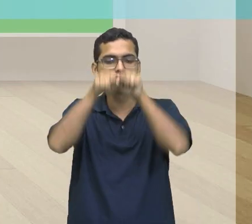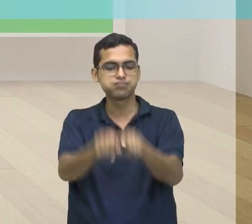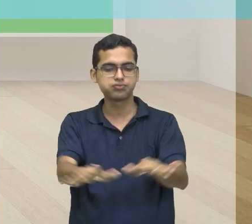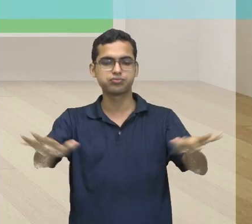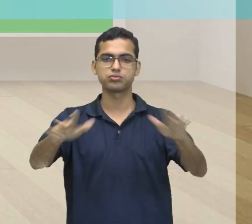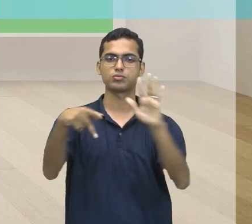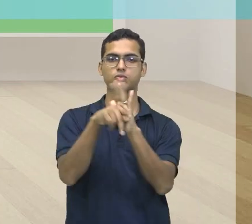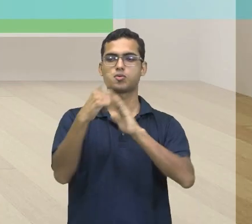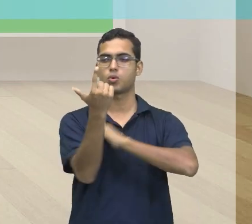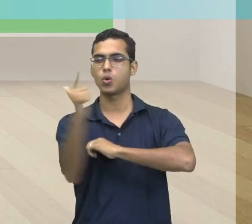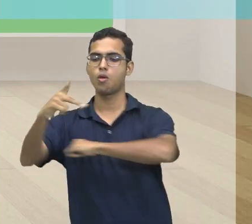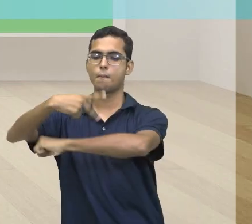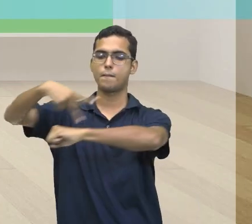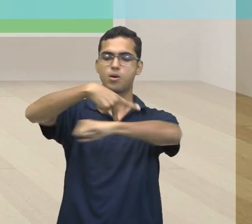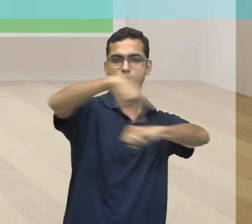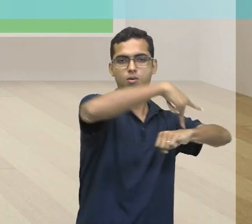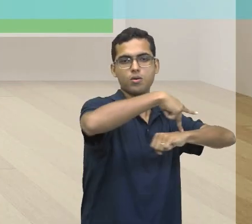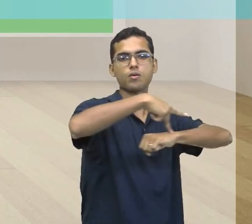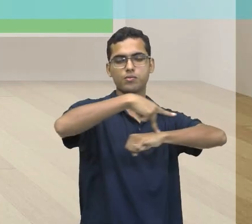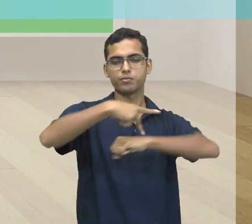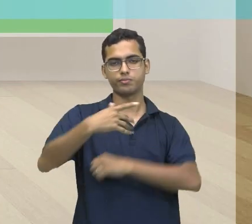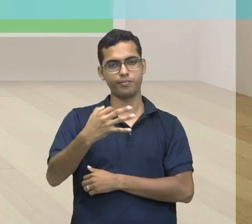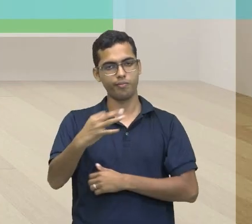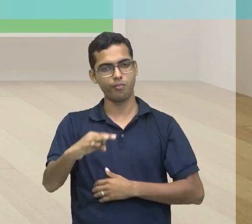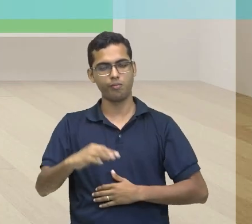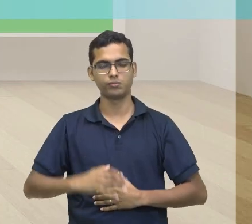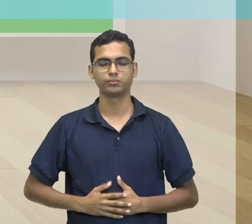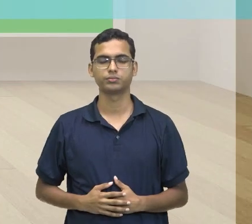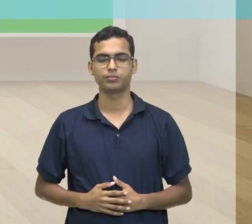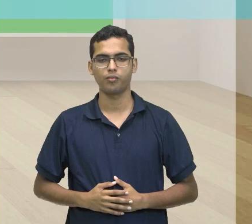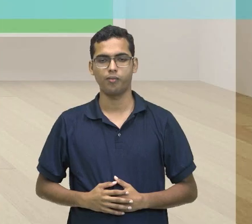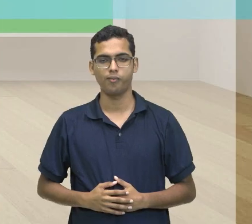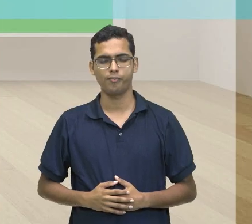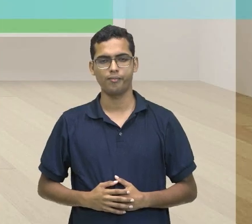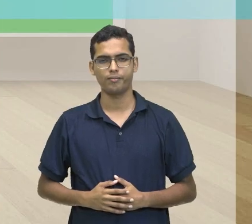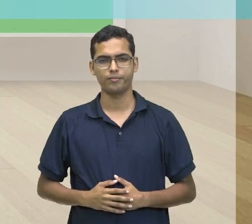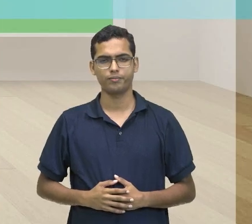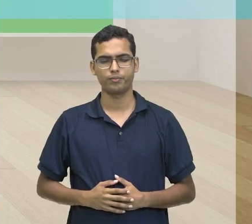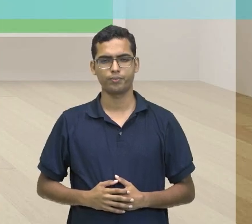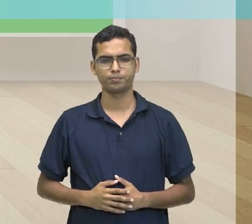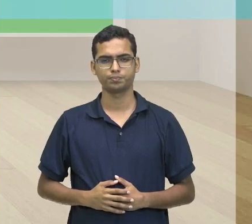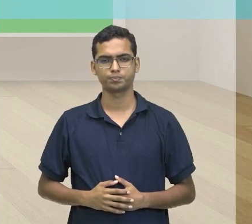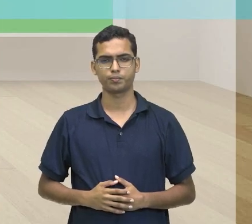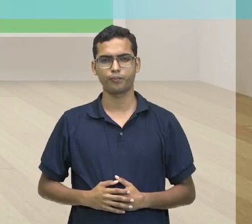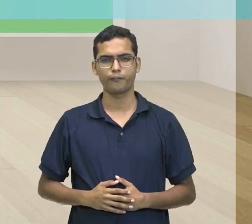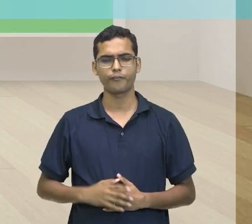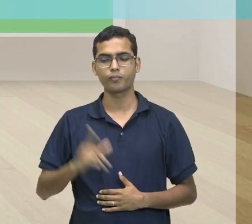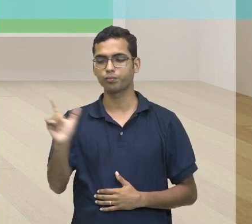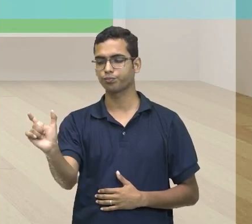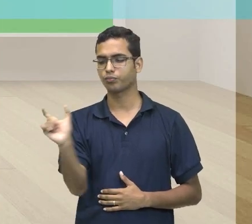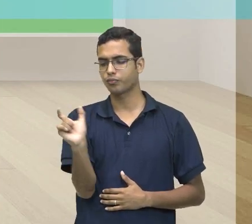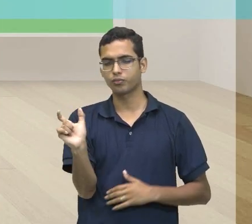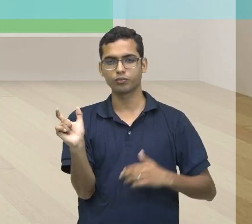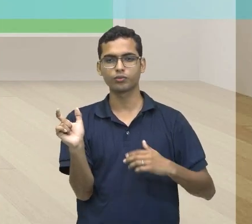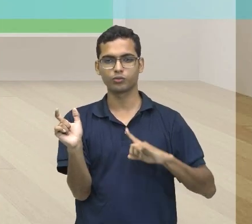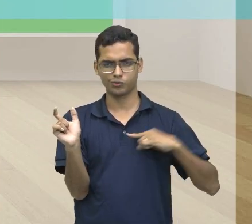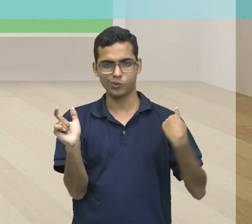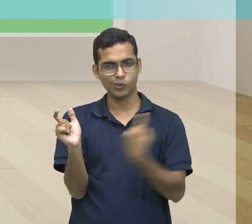esse conhecimento, essas tecnologias, e aí já veio muita coisa em língua inglesa. Uma palavrinha, por exemplo, que nós utilizamos